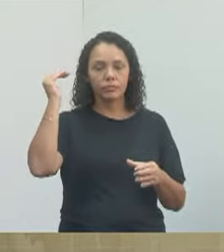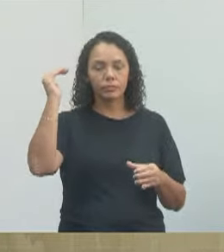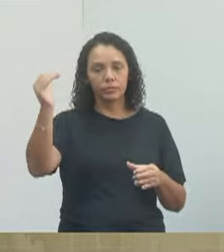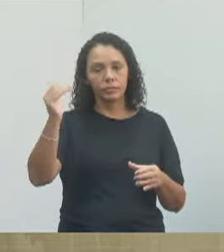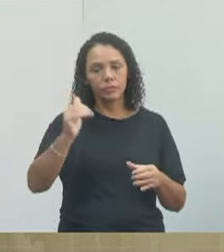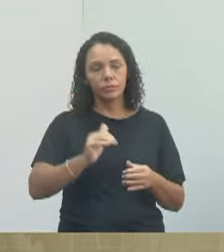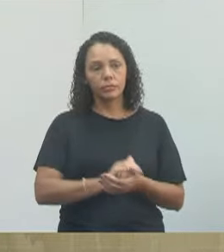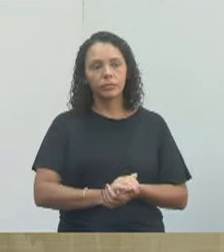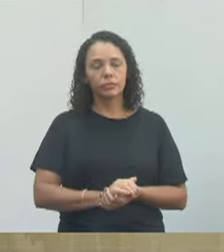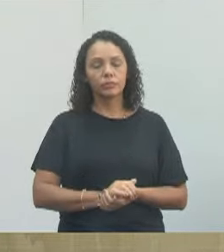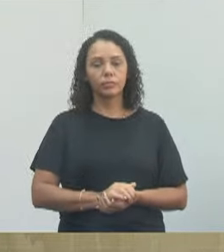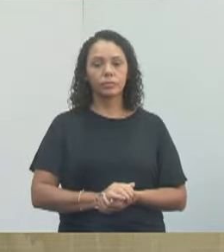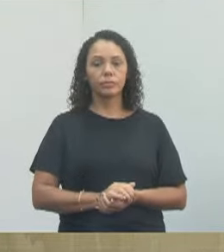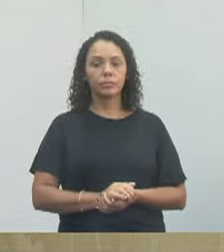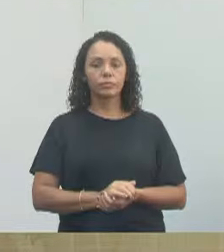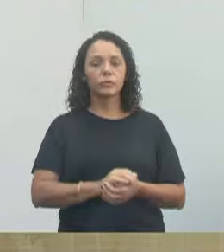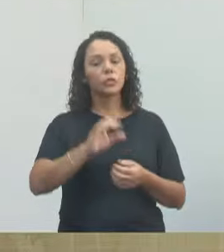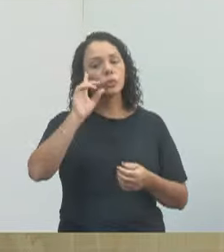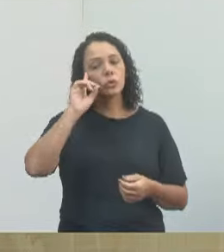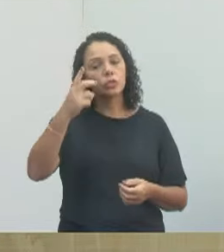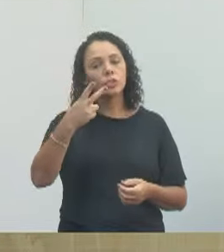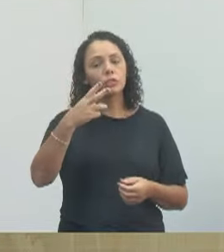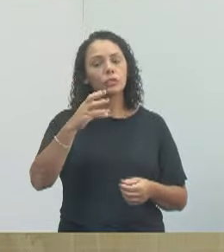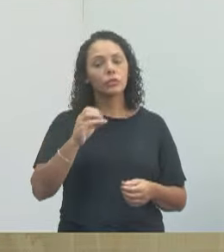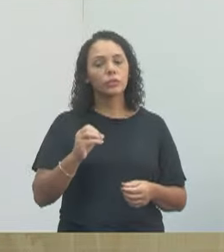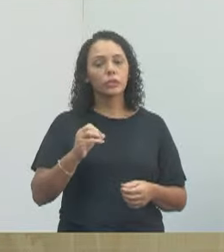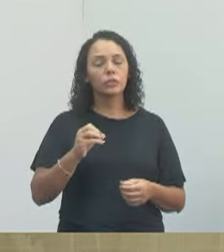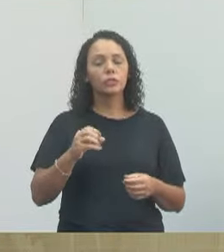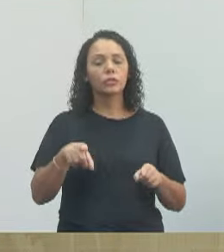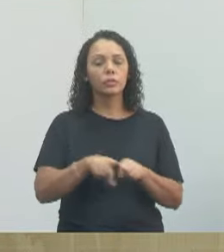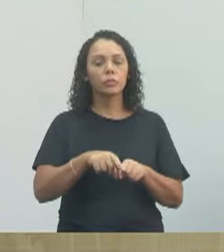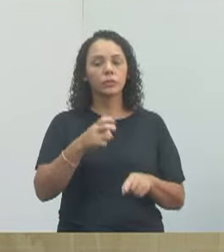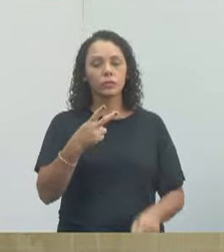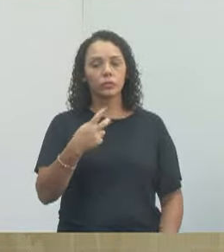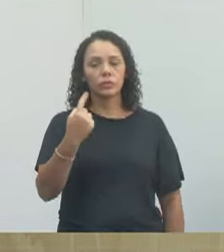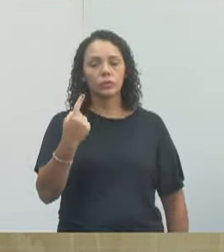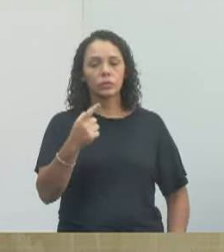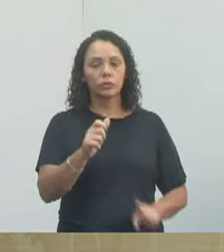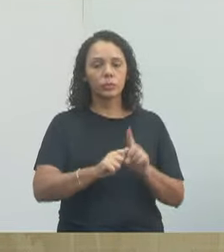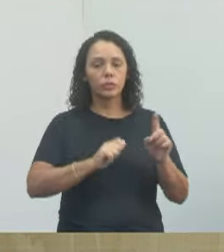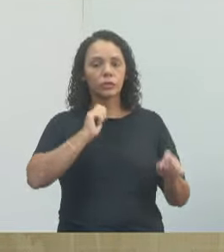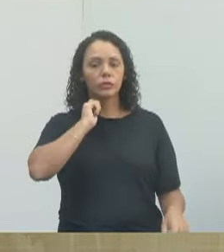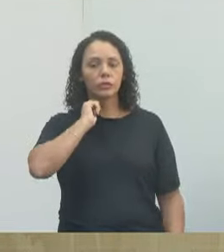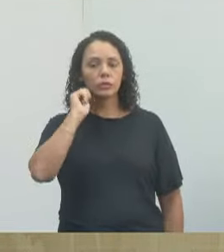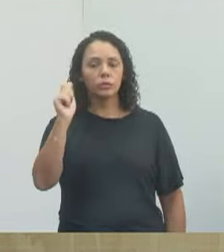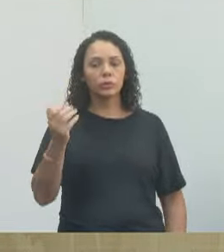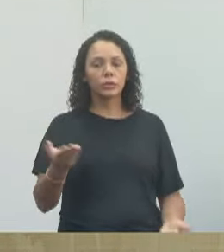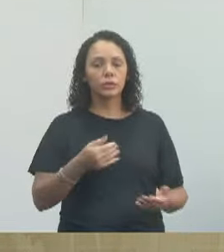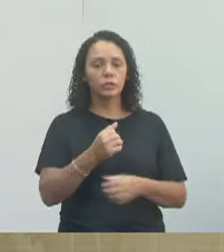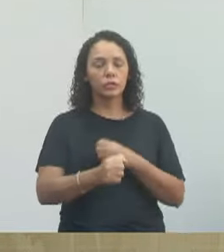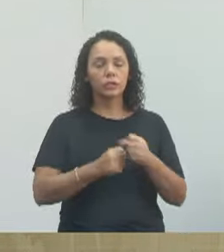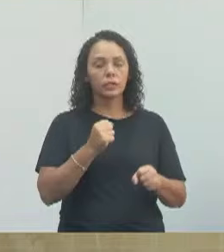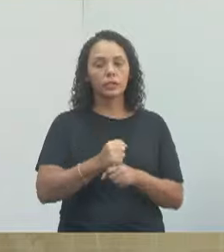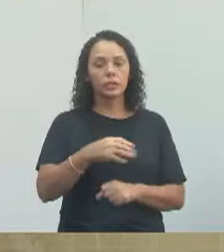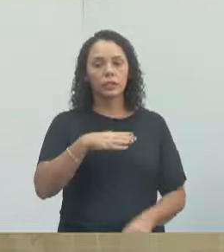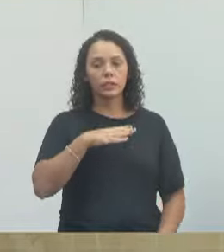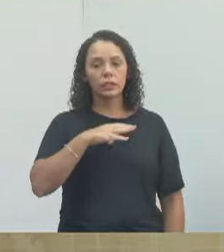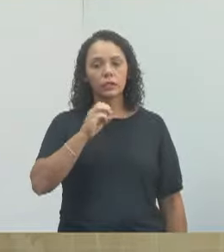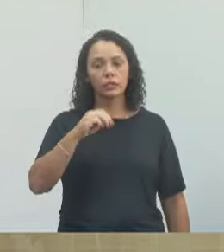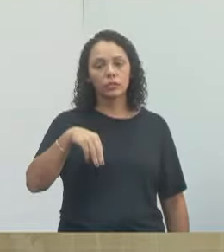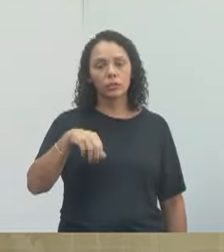Brasil Estadual Regional realizado no dia 20 e 21 de Abril deste ano em mji das Cruzes de São Paulo autoria Edgar